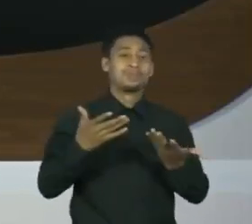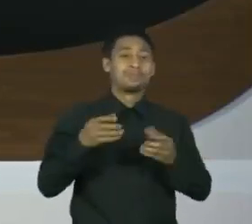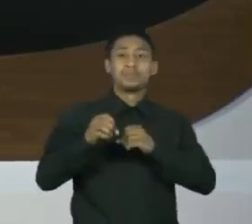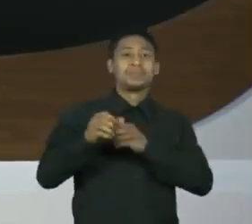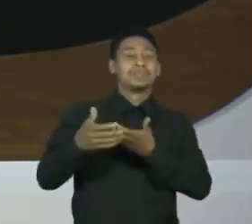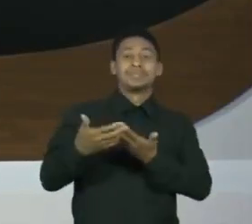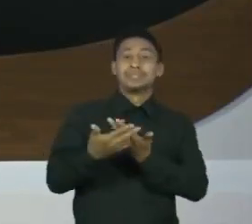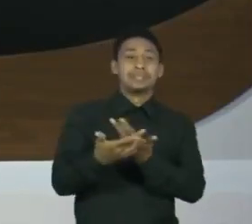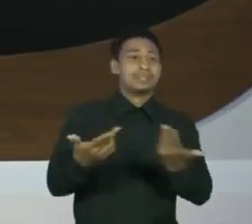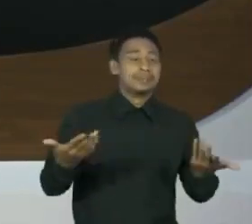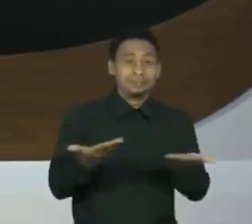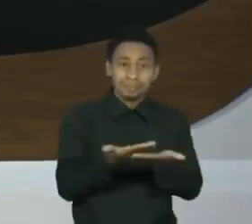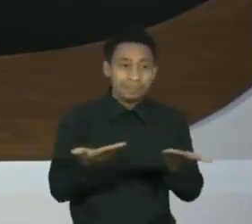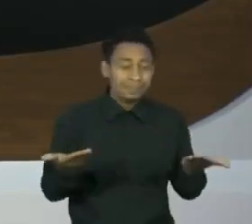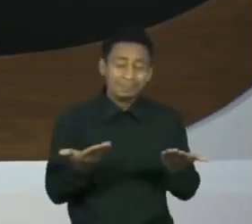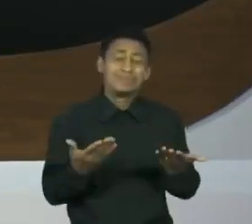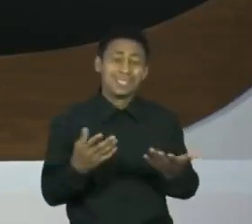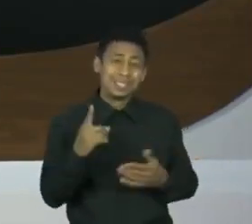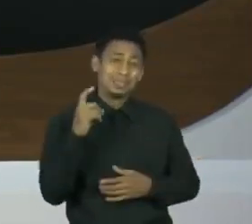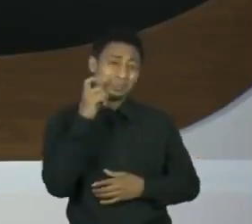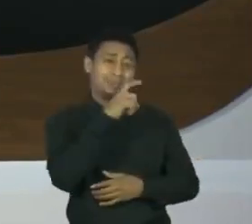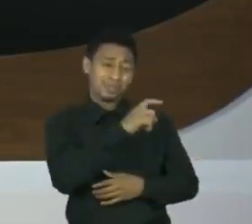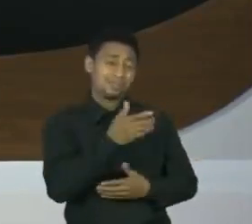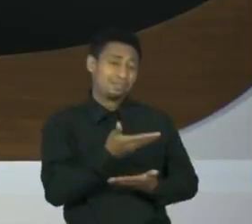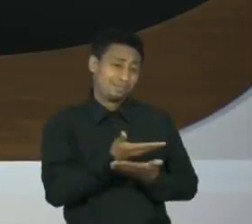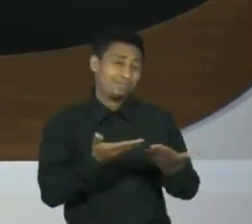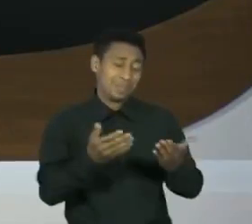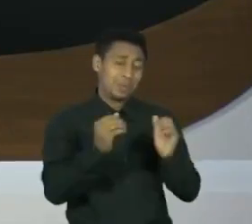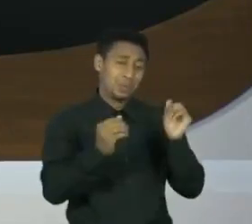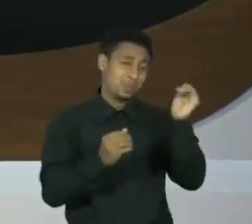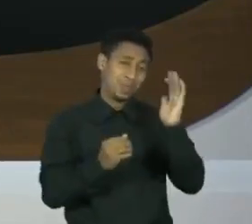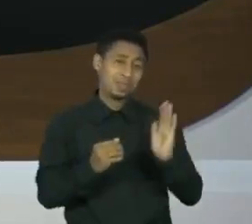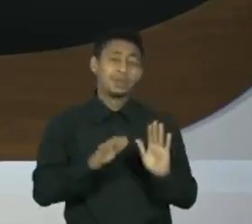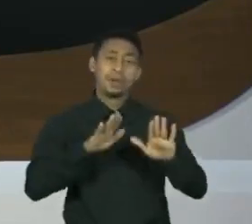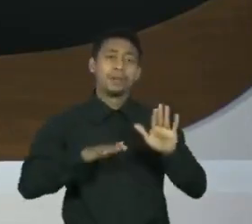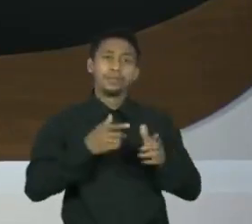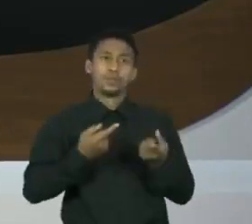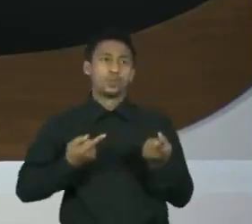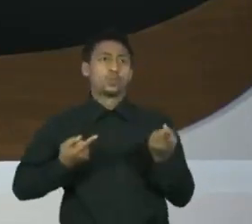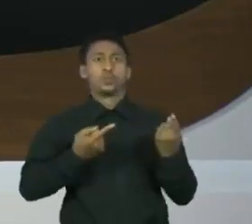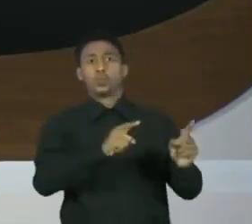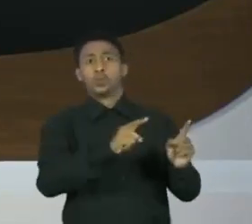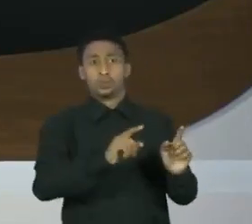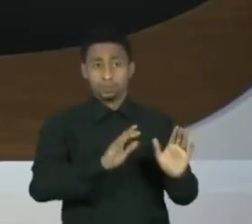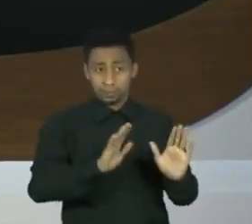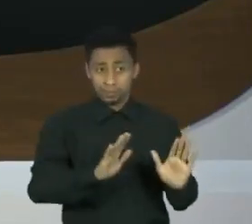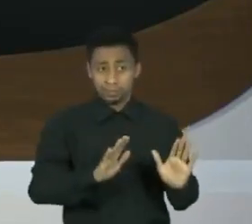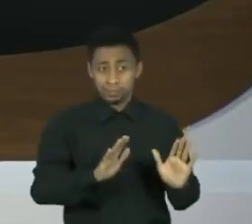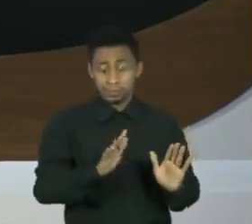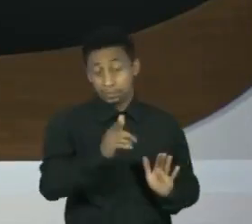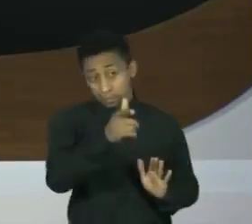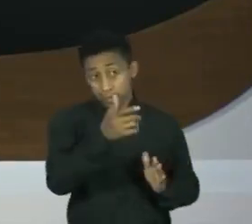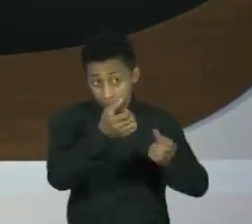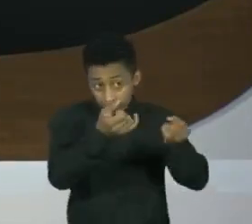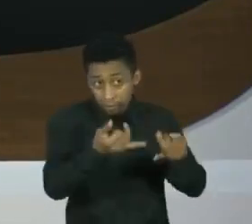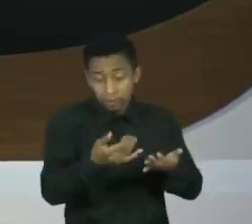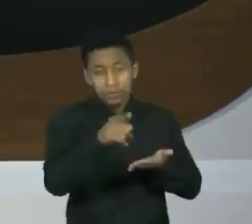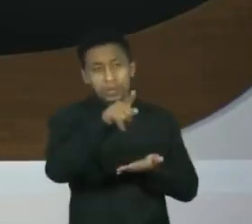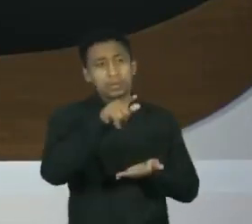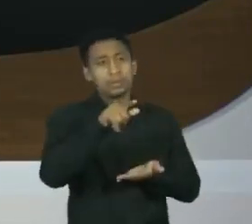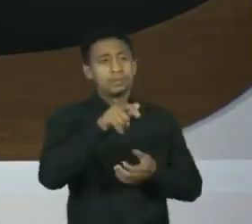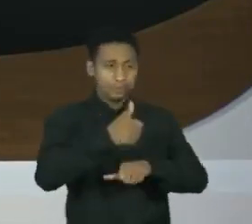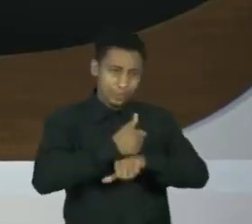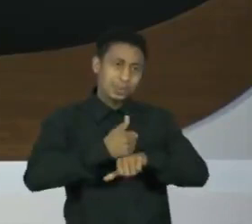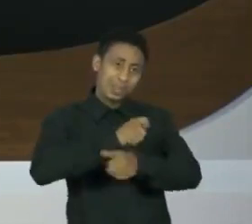no mínimo para dizer o mínimo escanteados né quando não atacadas diretamente como você como escritor